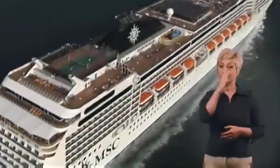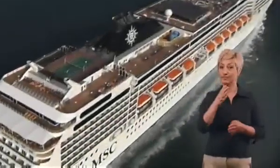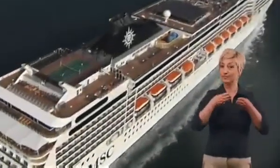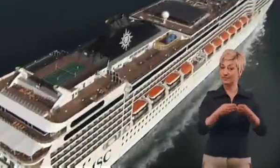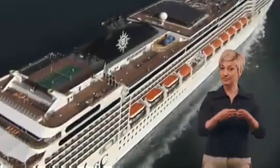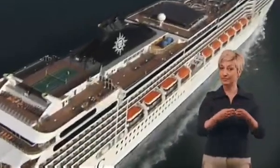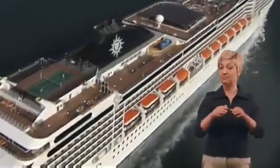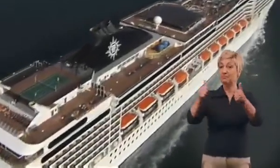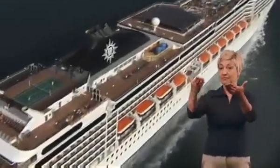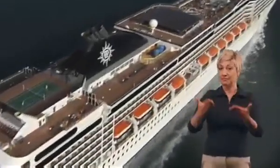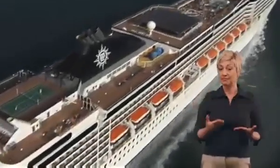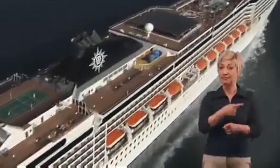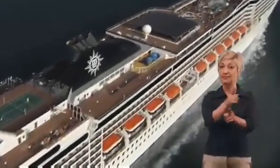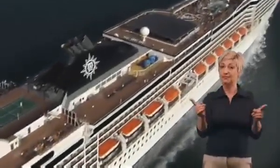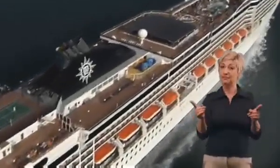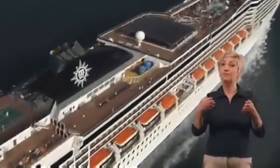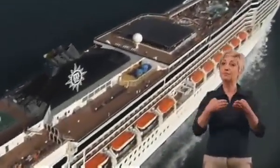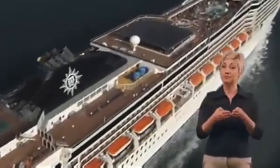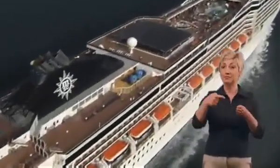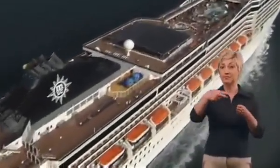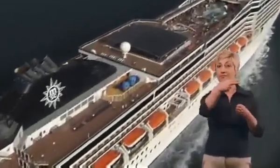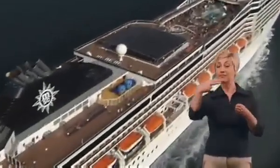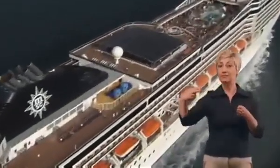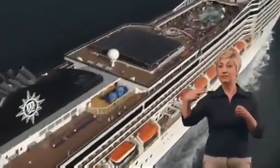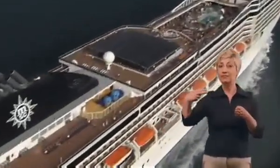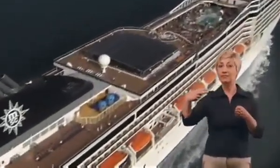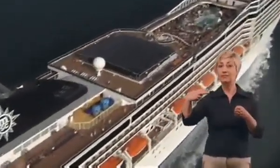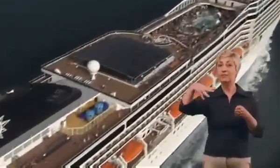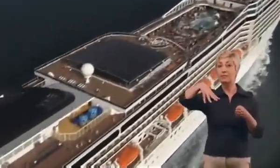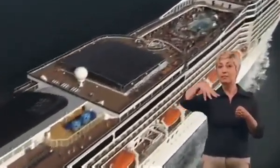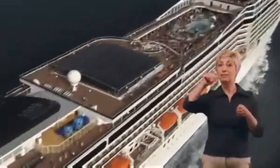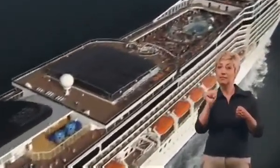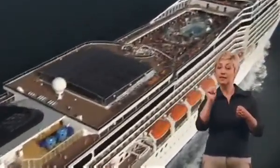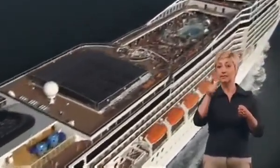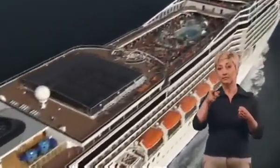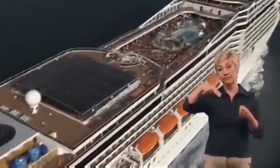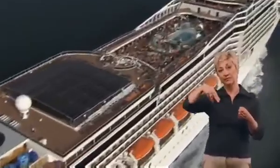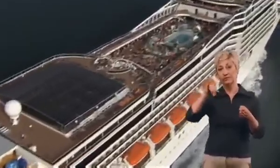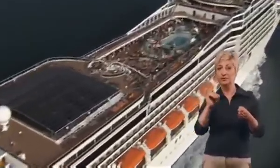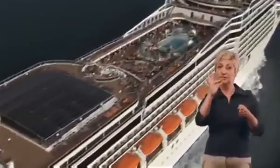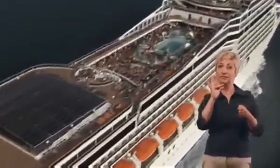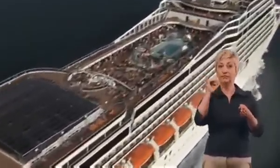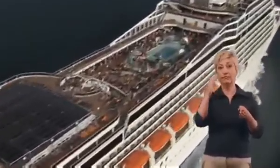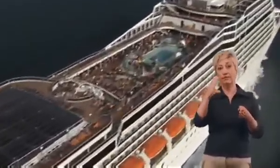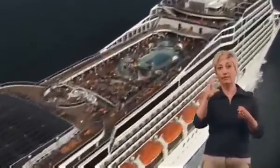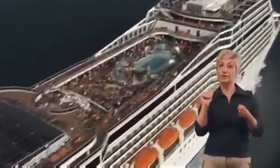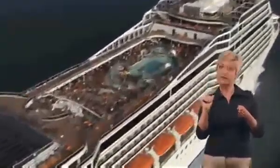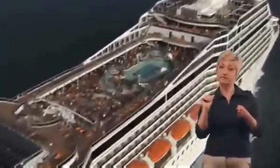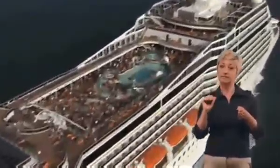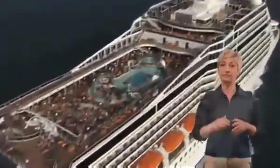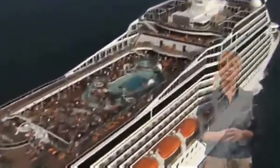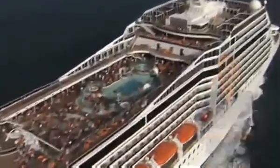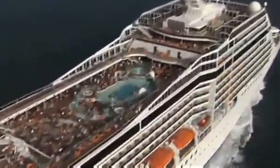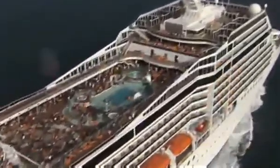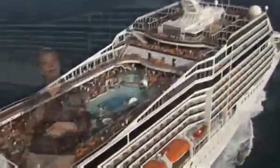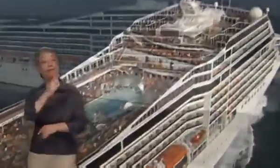A MSC Cruzeiros lhe dá as boas-vindas a bordo do MSC Magnífica. Os oficiais e a